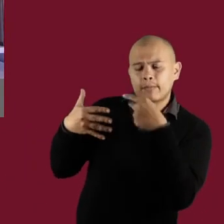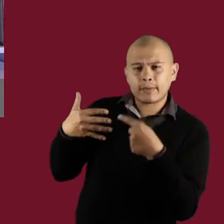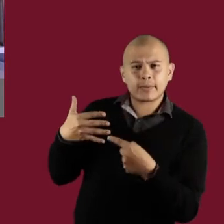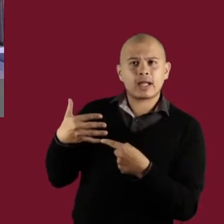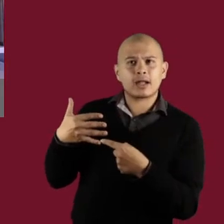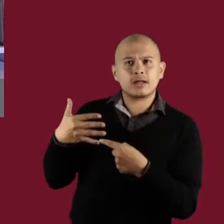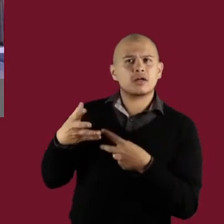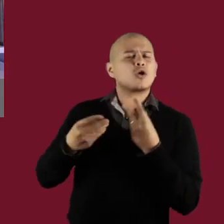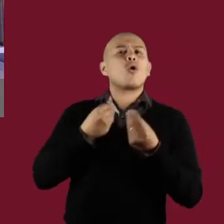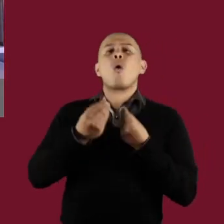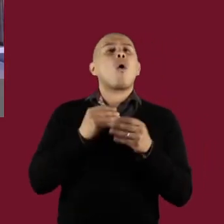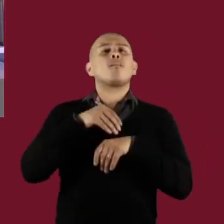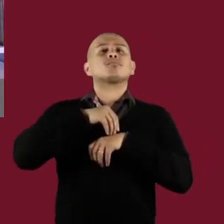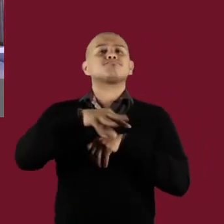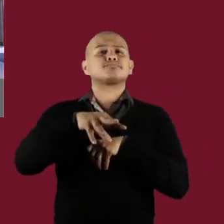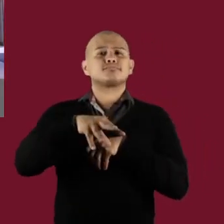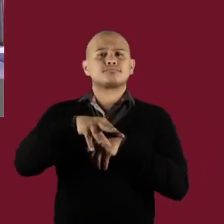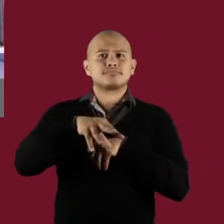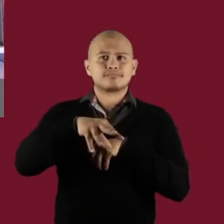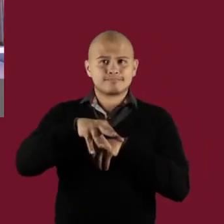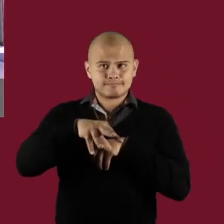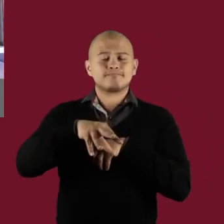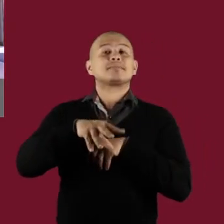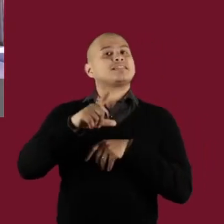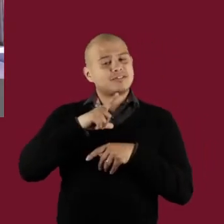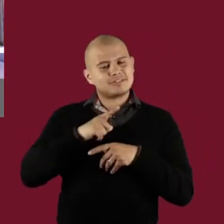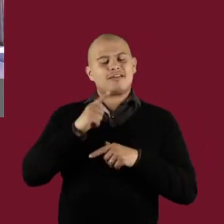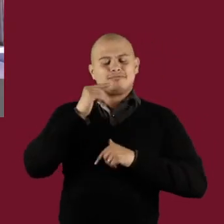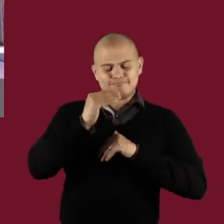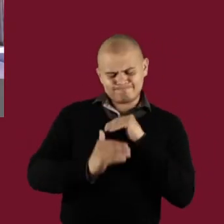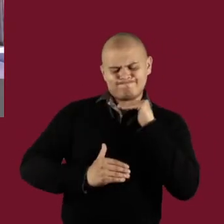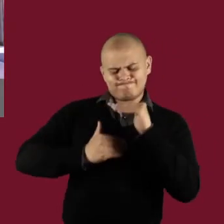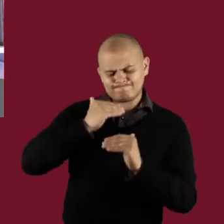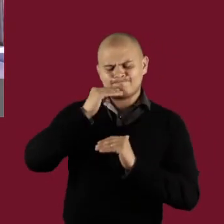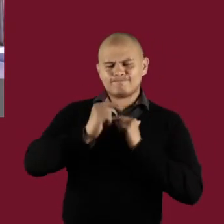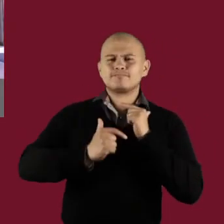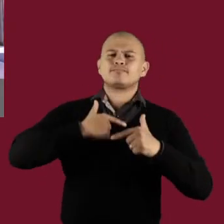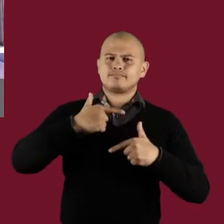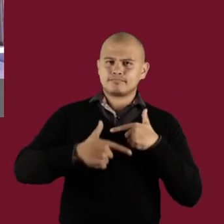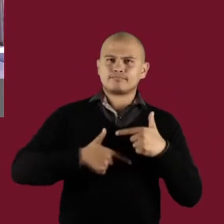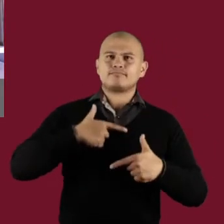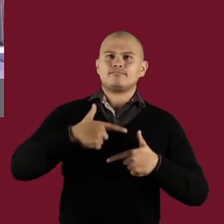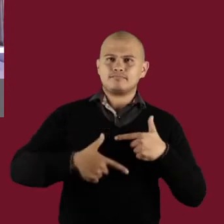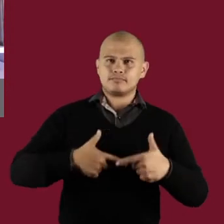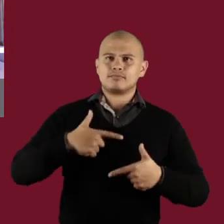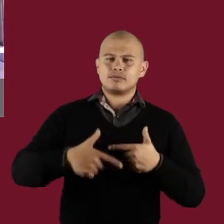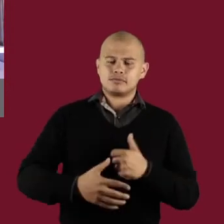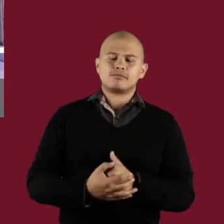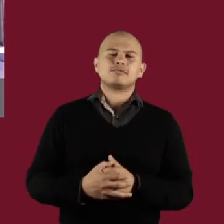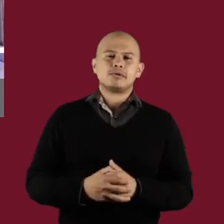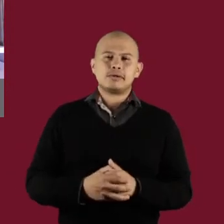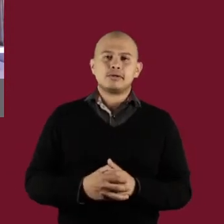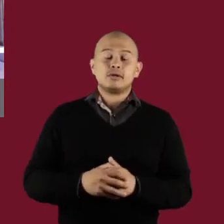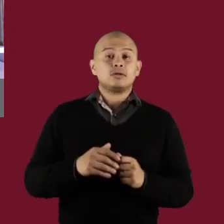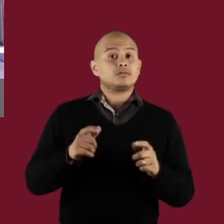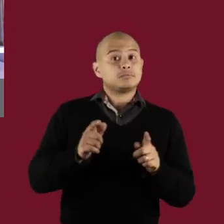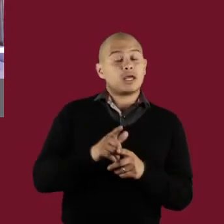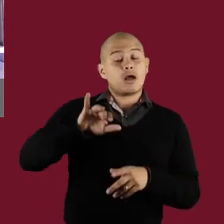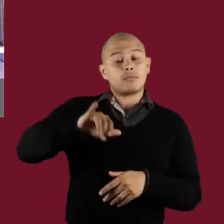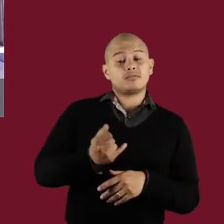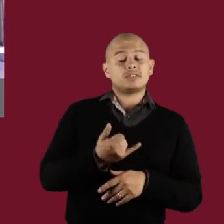Foram momentos muito bons. Nesta sequência, aprendi também a abrir-me um pouco para aprender coisas